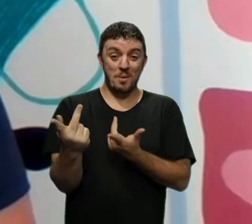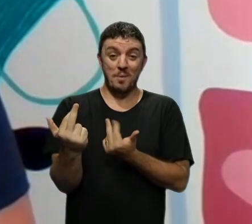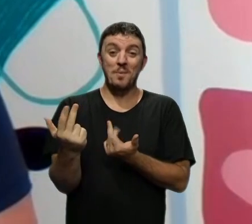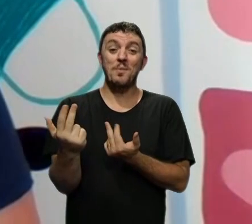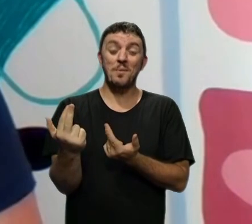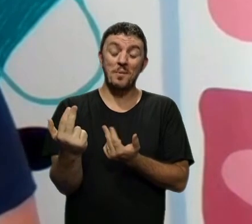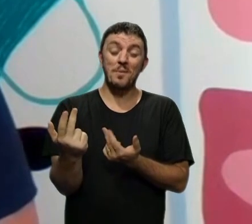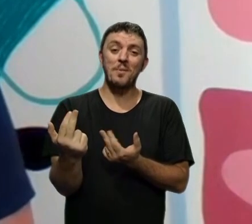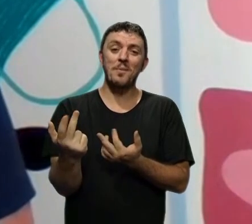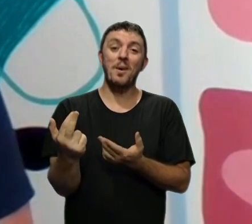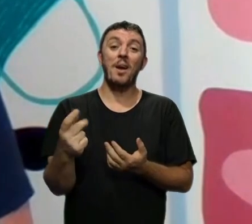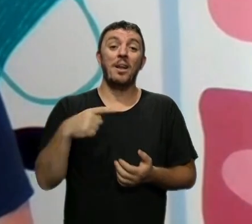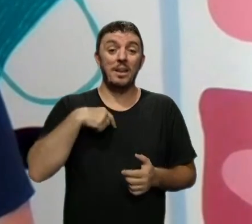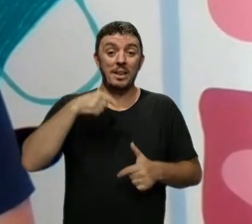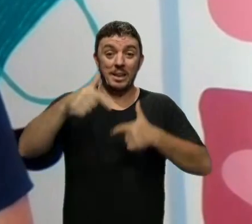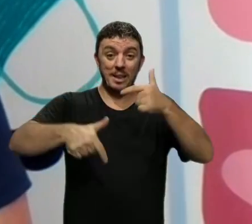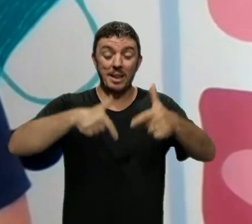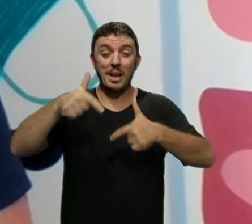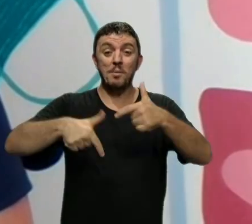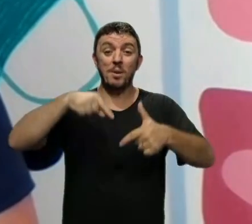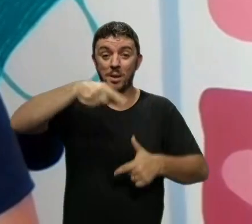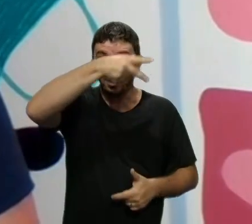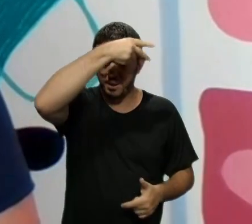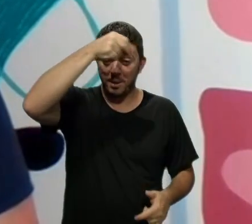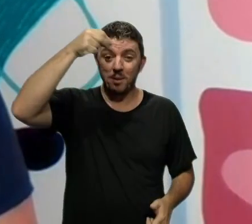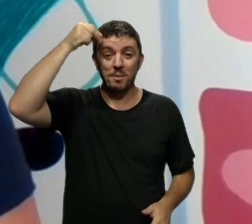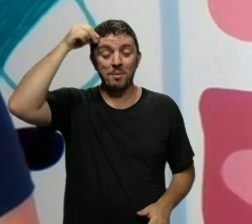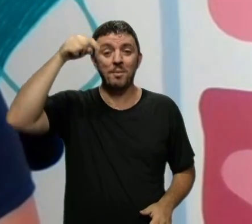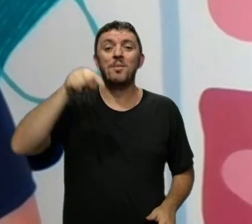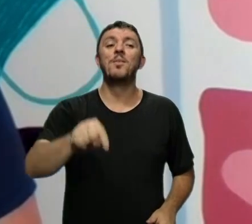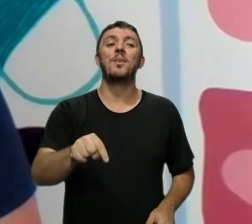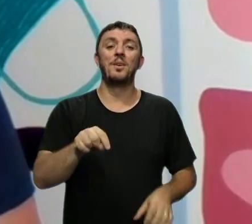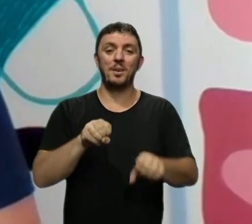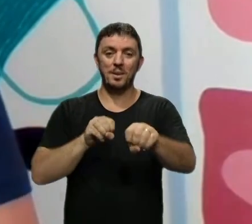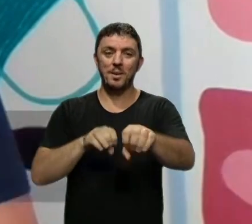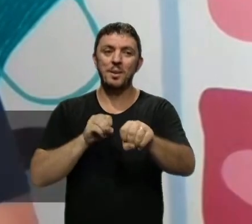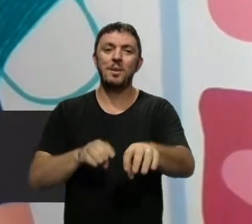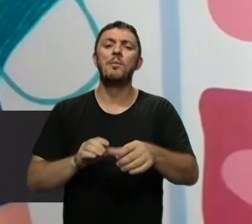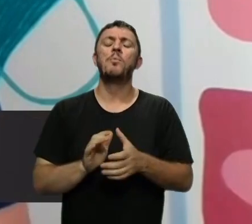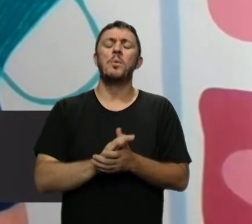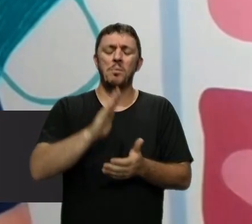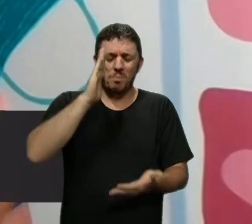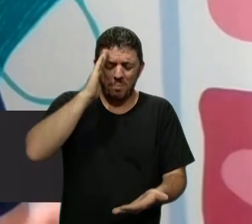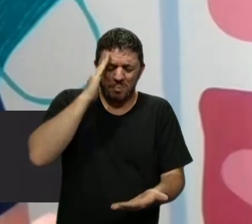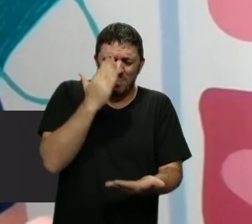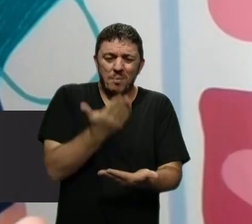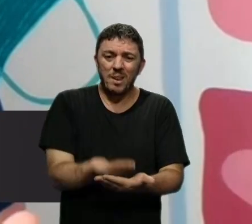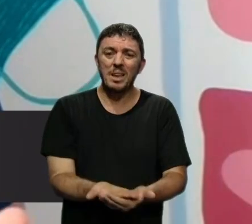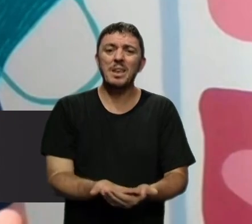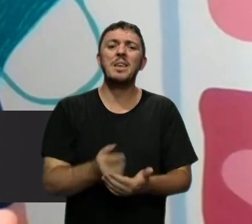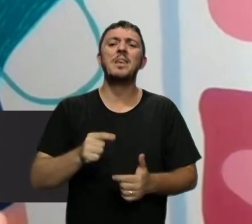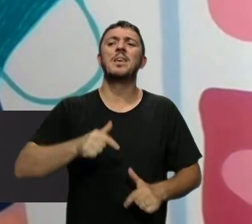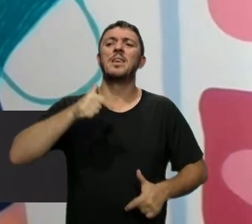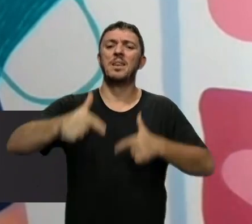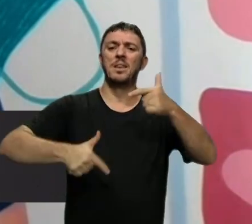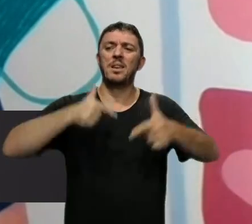rede pública. Eu acredito muito nesse trabalho, né? E ainda mais